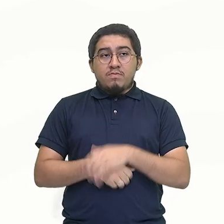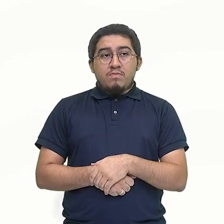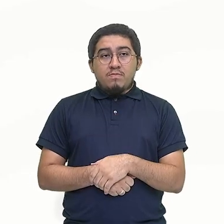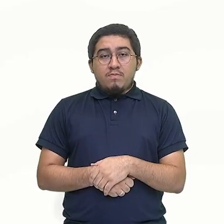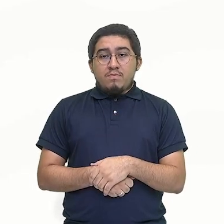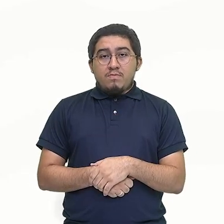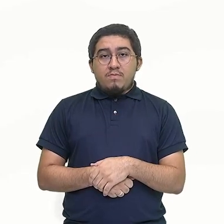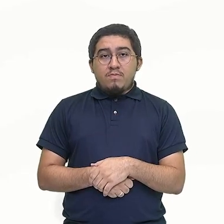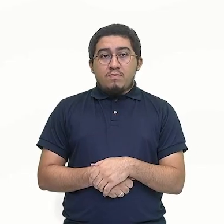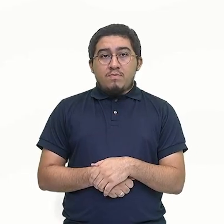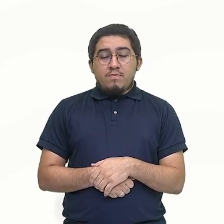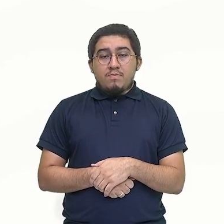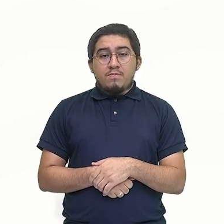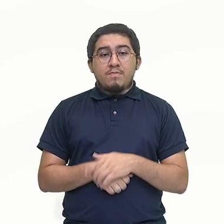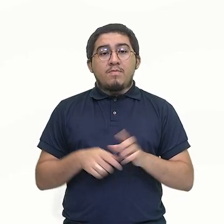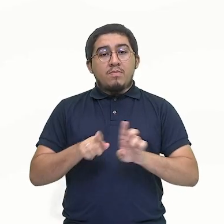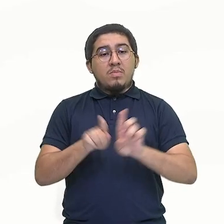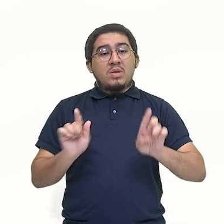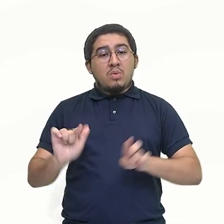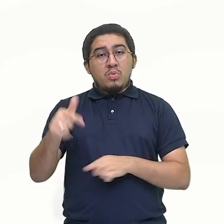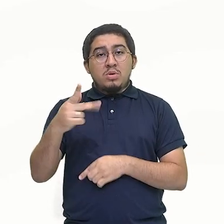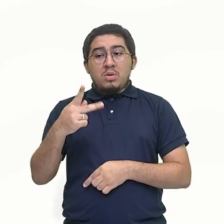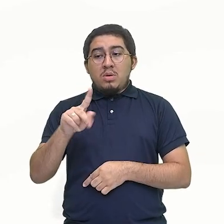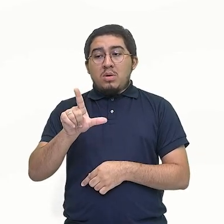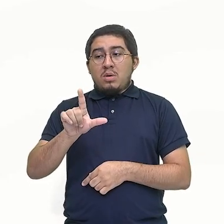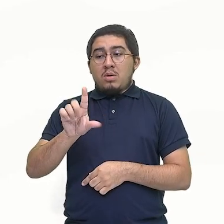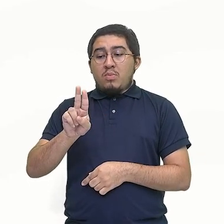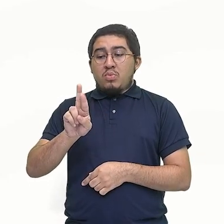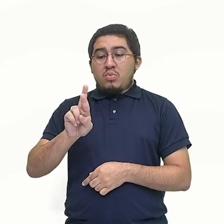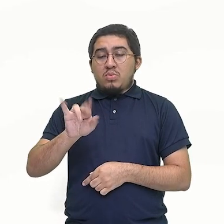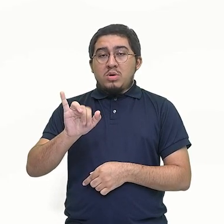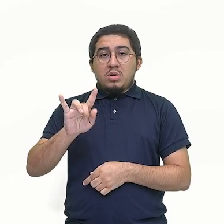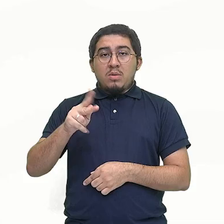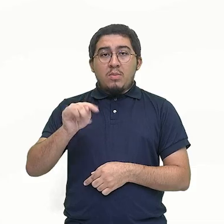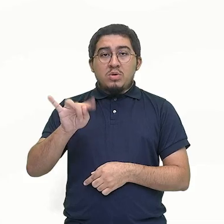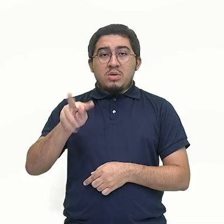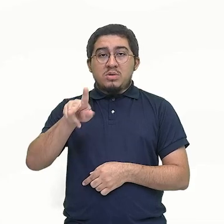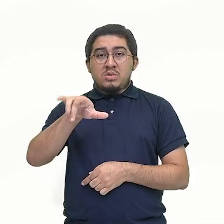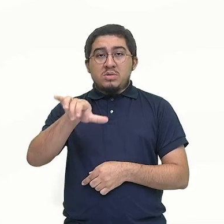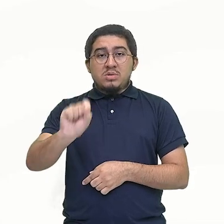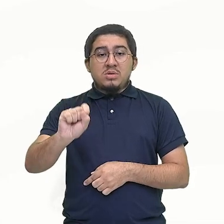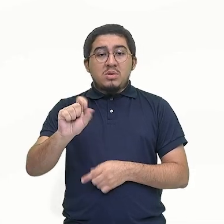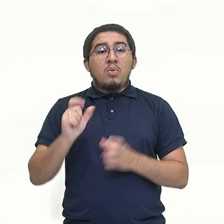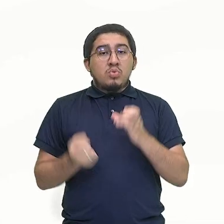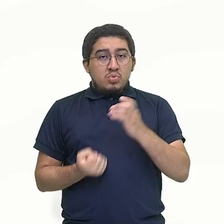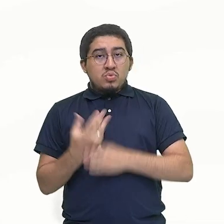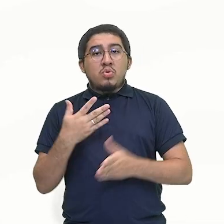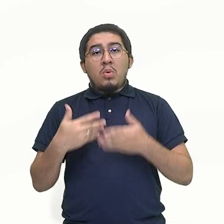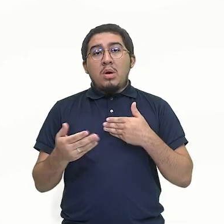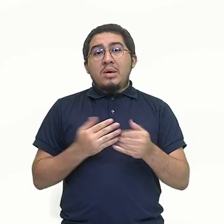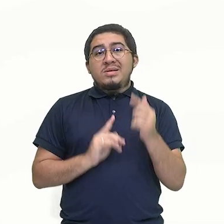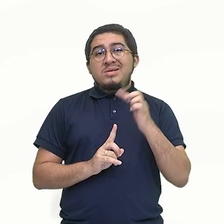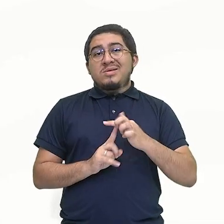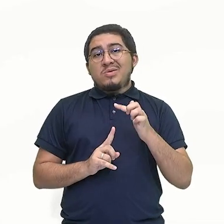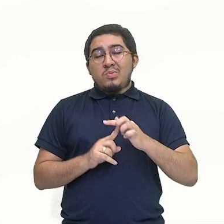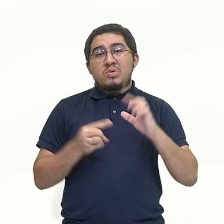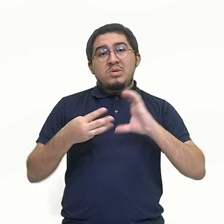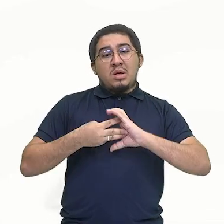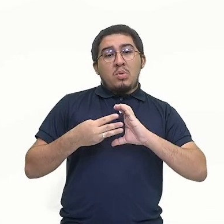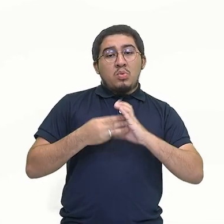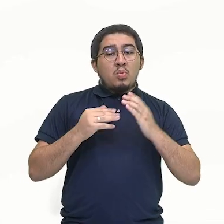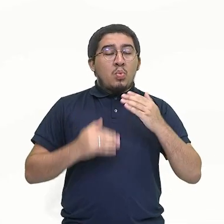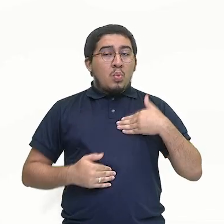as células pluripotentes, elas dão origem também a qualquer tipo de célula do corpo daquele